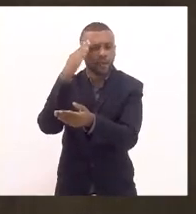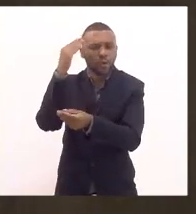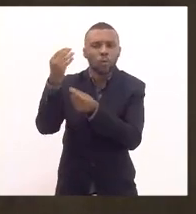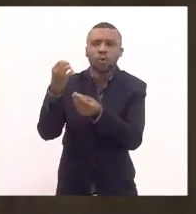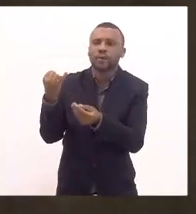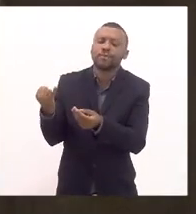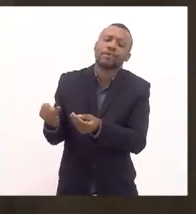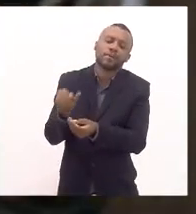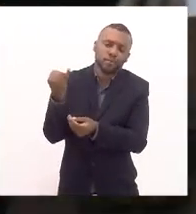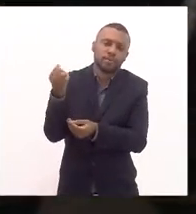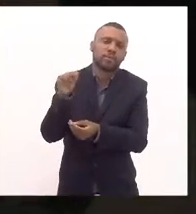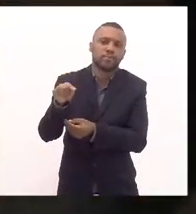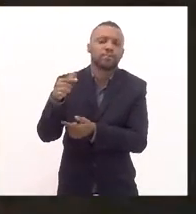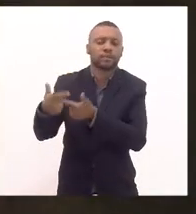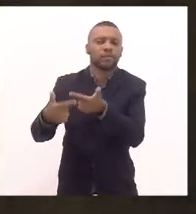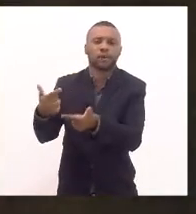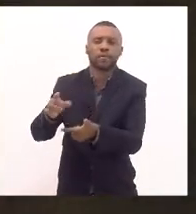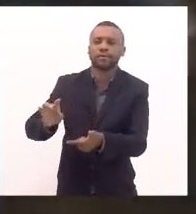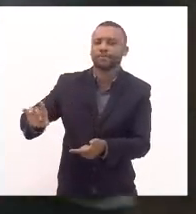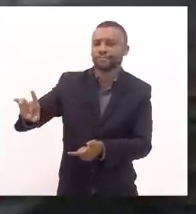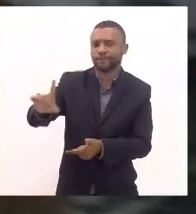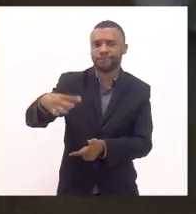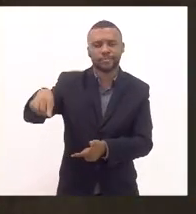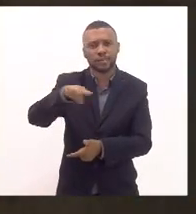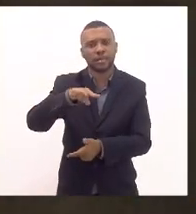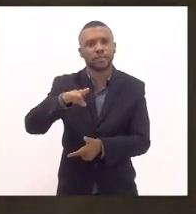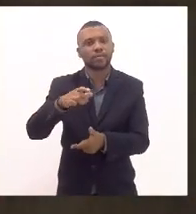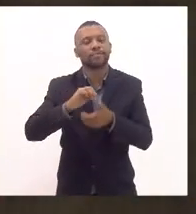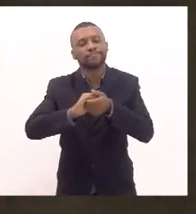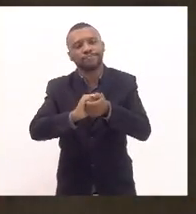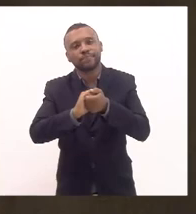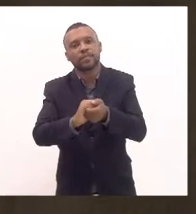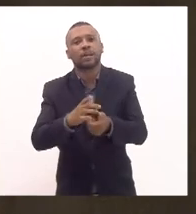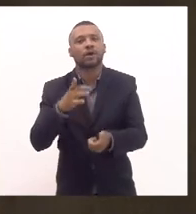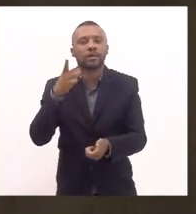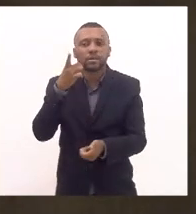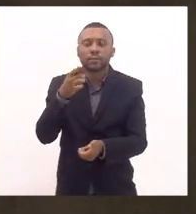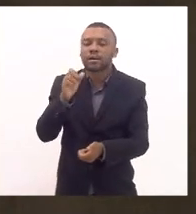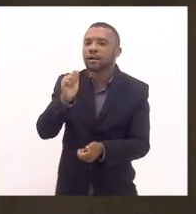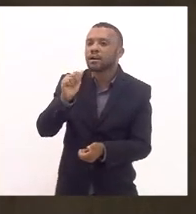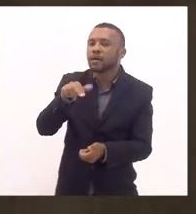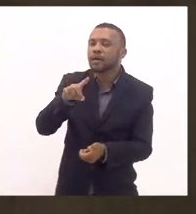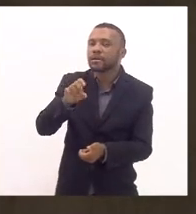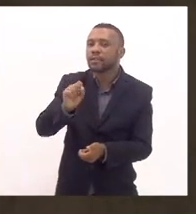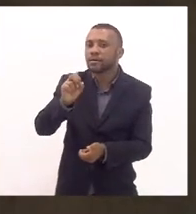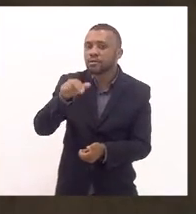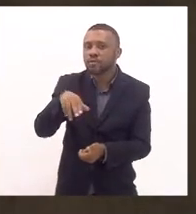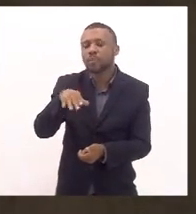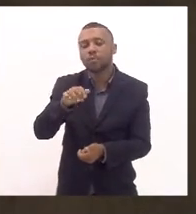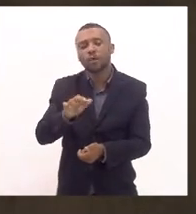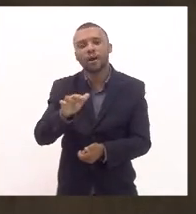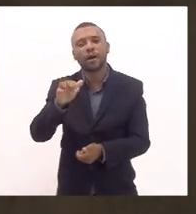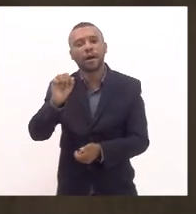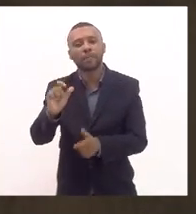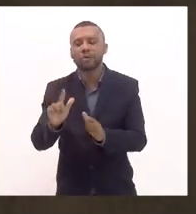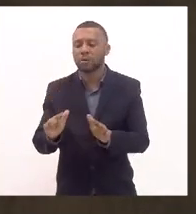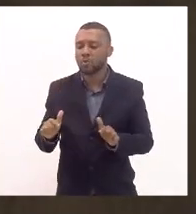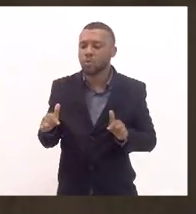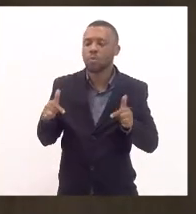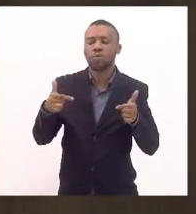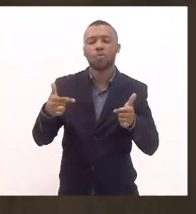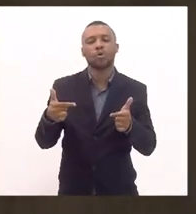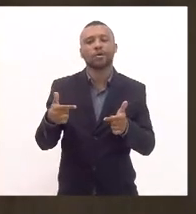vocês é suma importância sal da aqui o deputado Anderson Morais pela sua iniciativa e